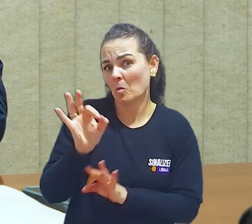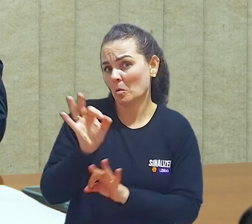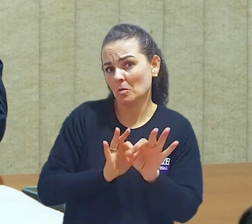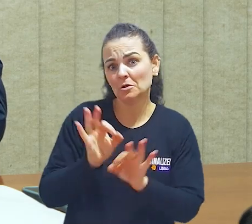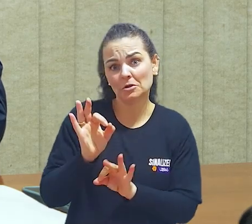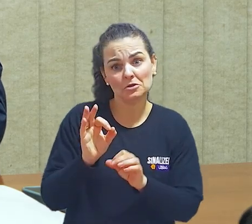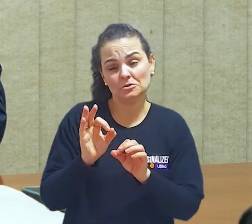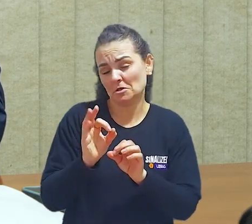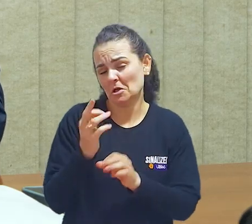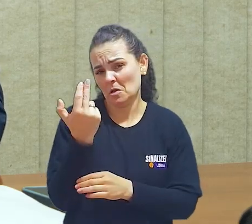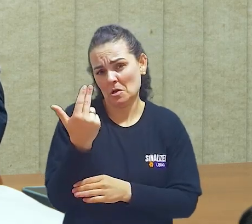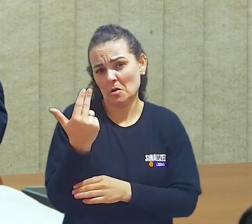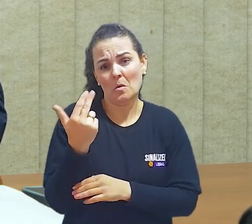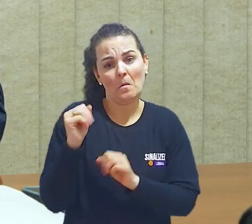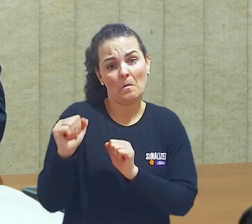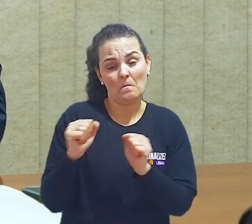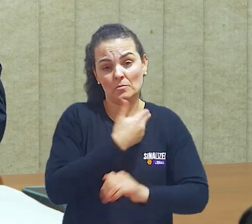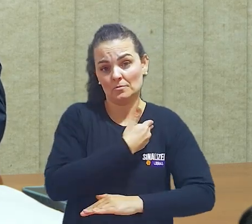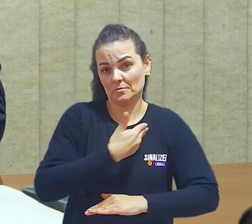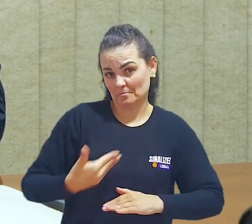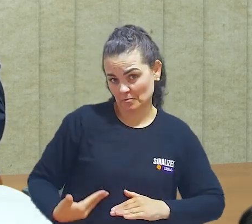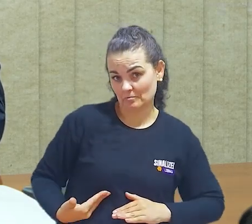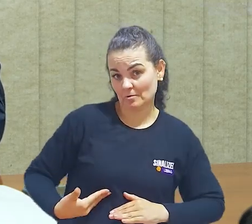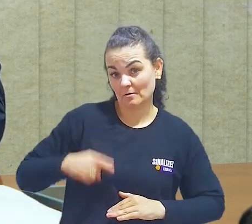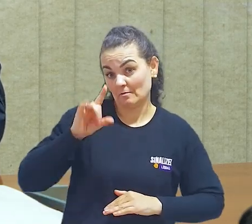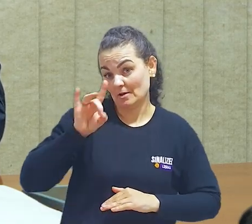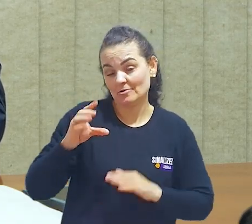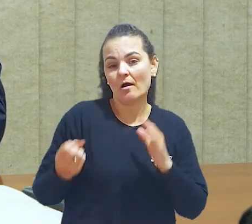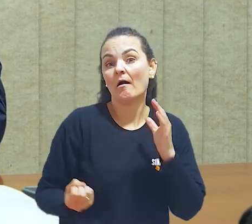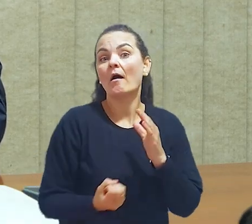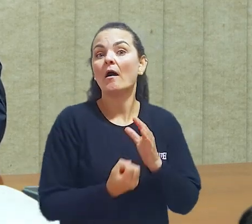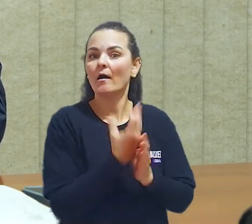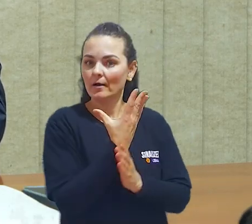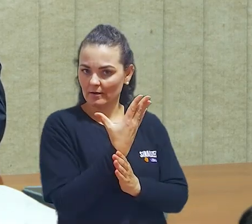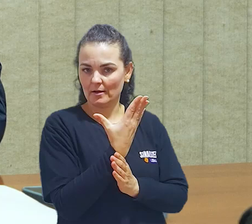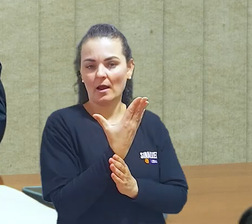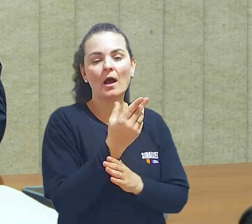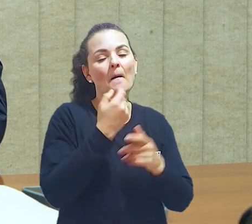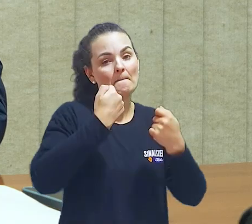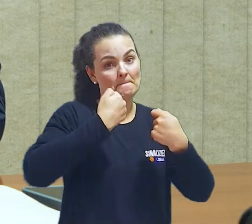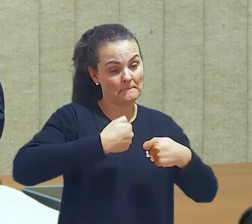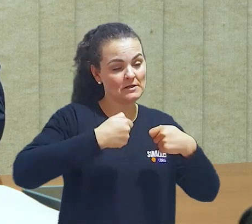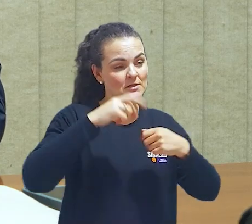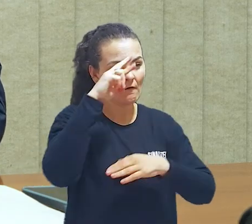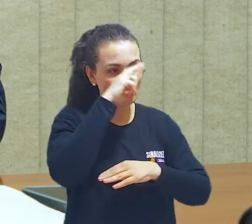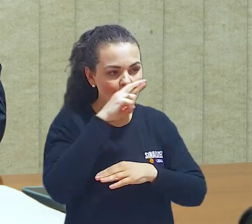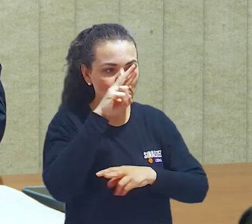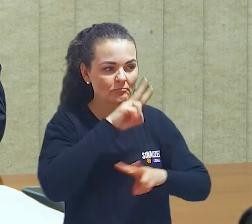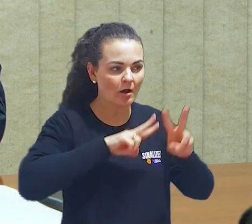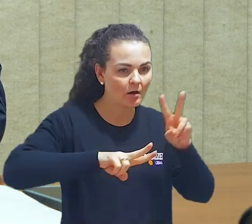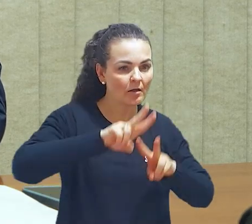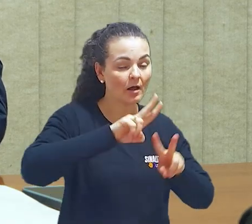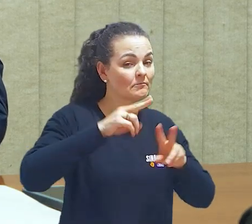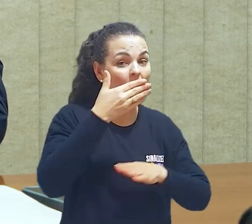política pública. Não é só criar a política pública, tem que se criar, monitorar